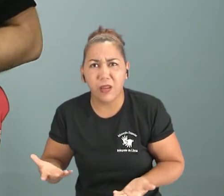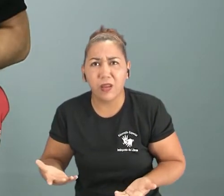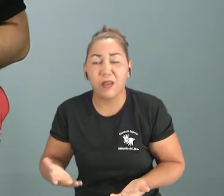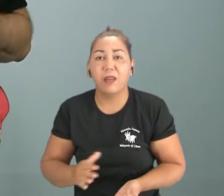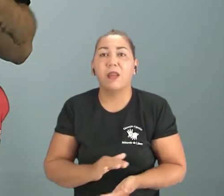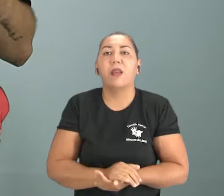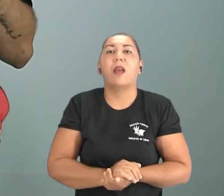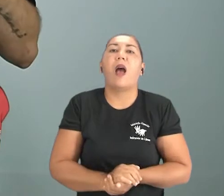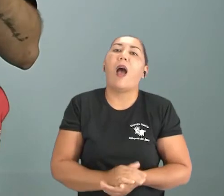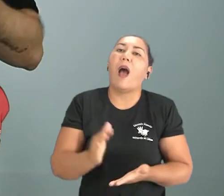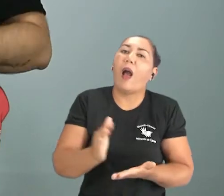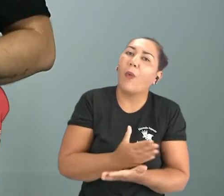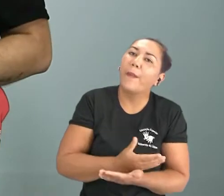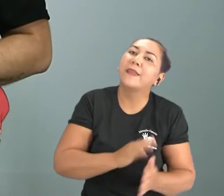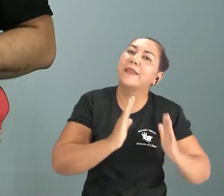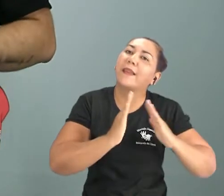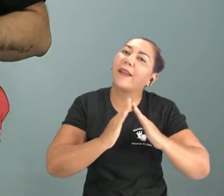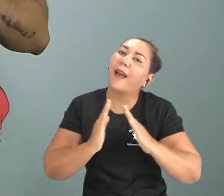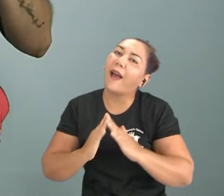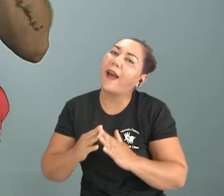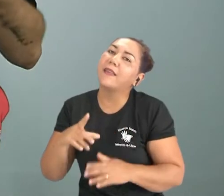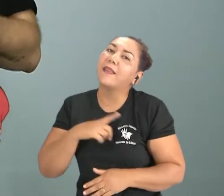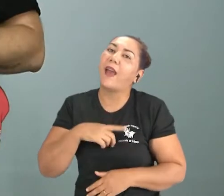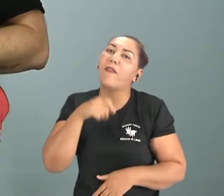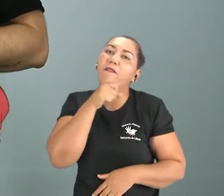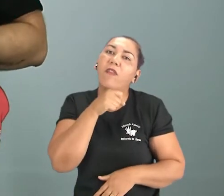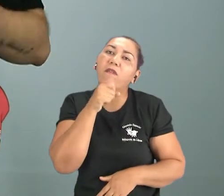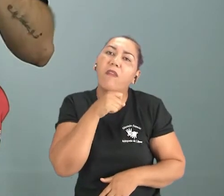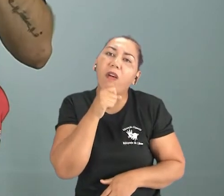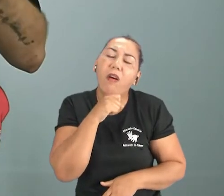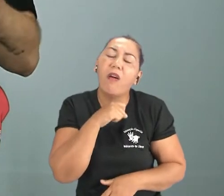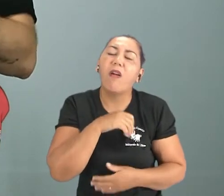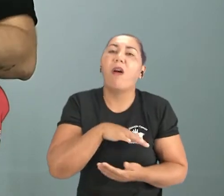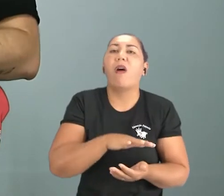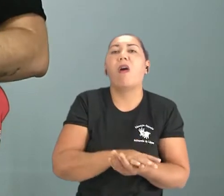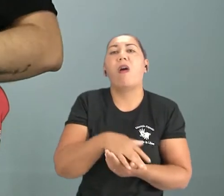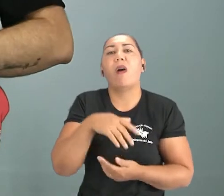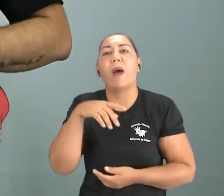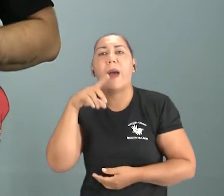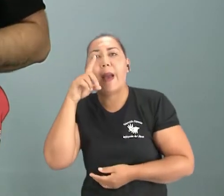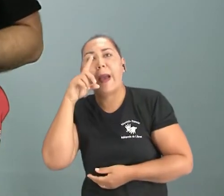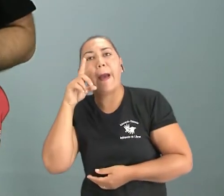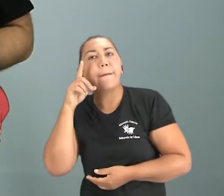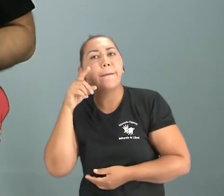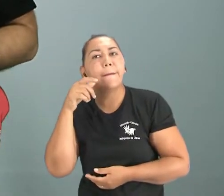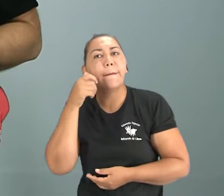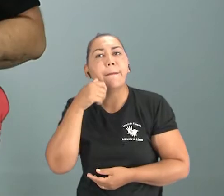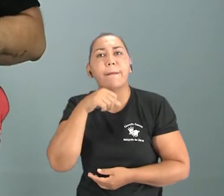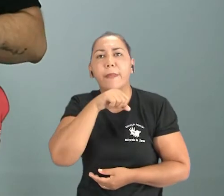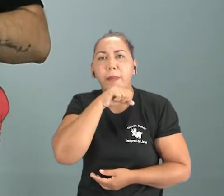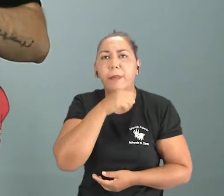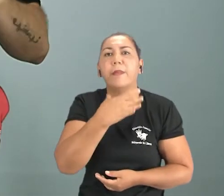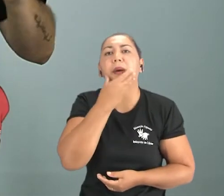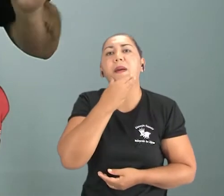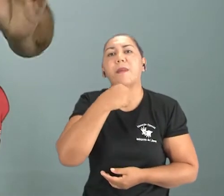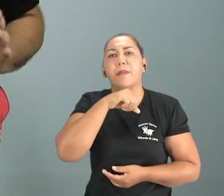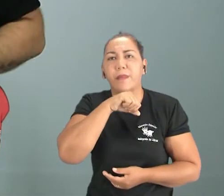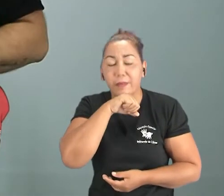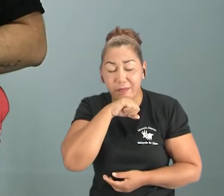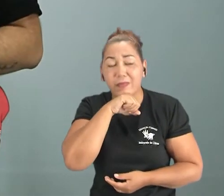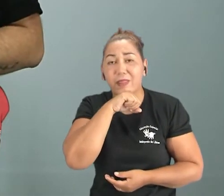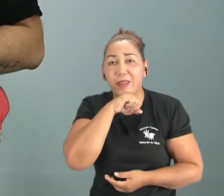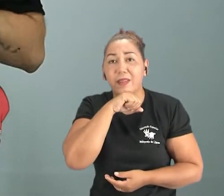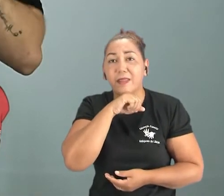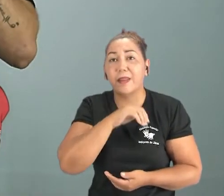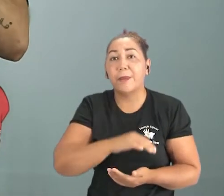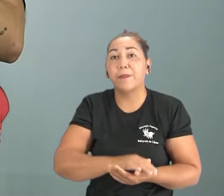casas assim a vovó ou até a próxima O mãe o papai eles têm algumas plantas né faz um chá de alguma coisa lá o Saci